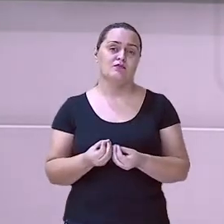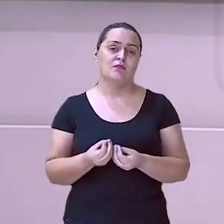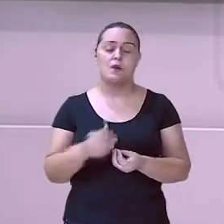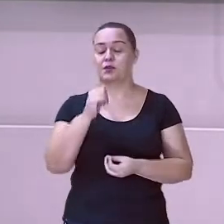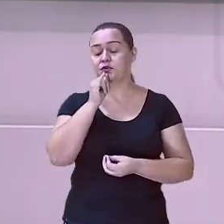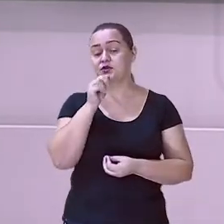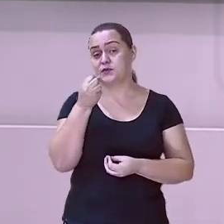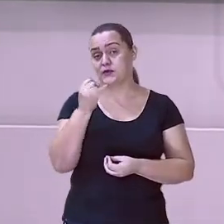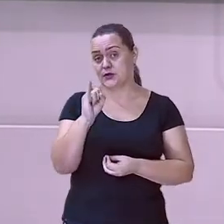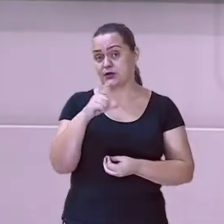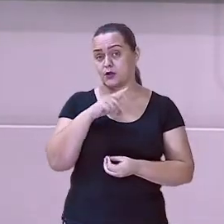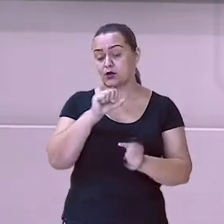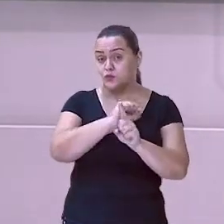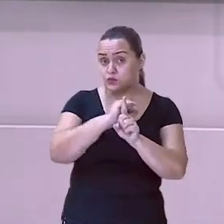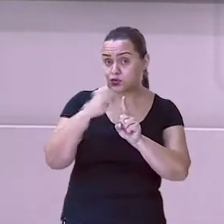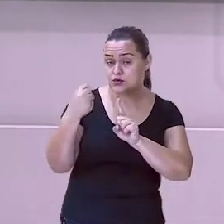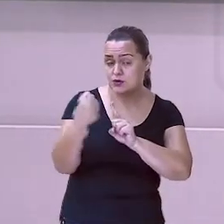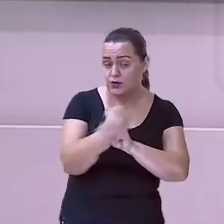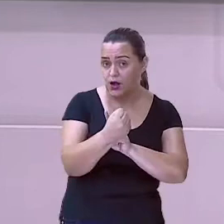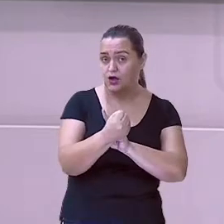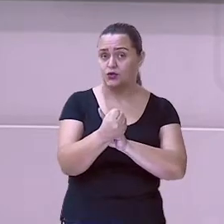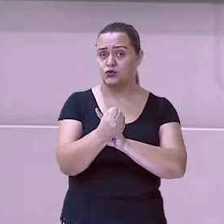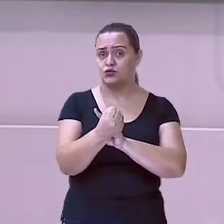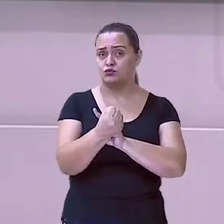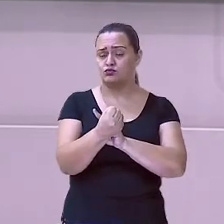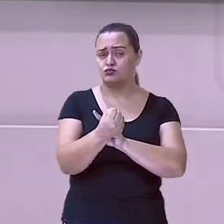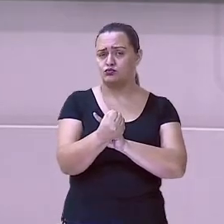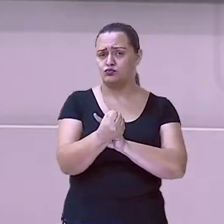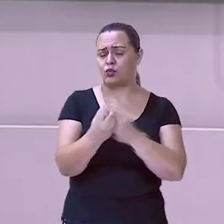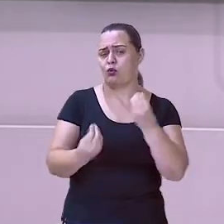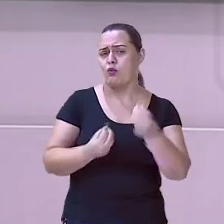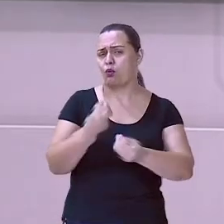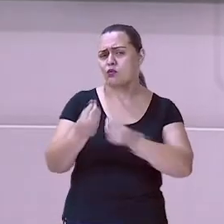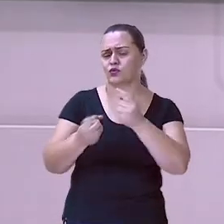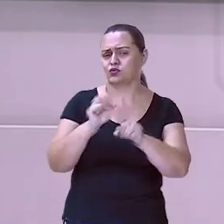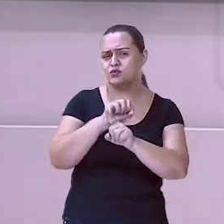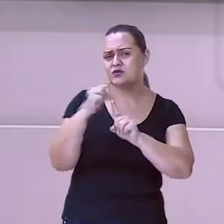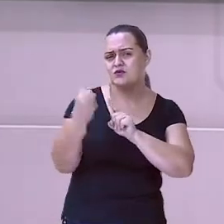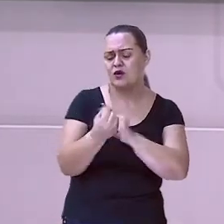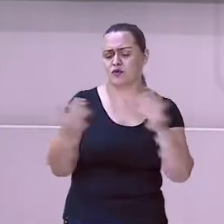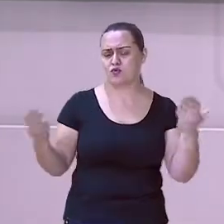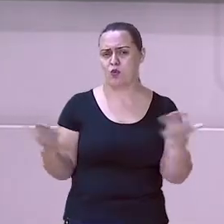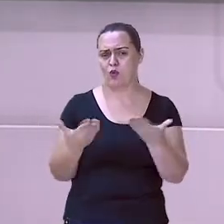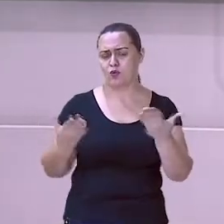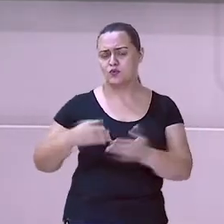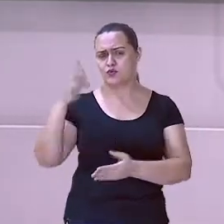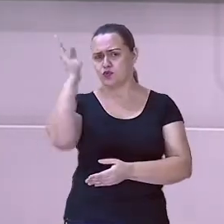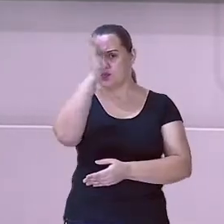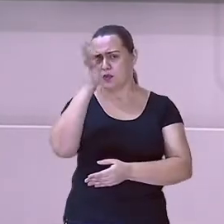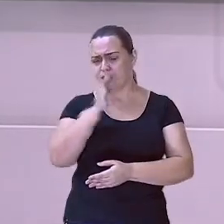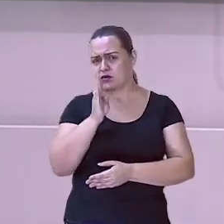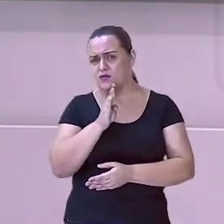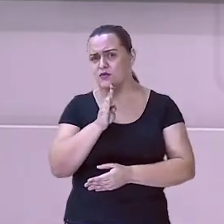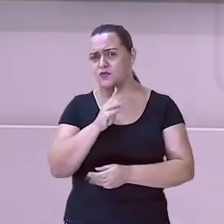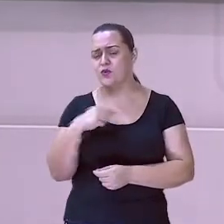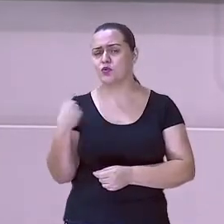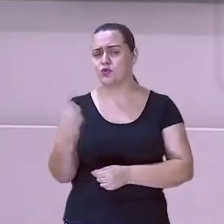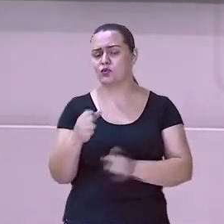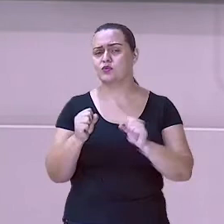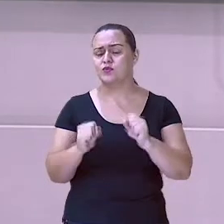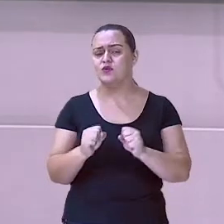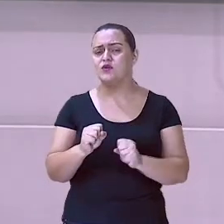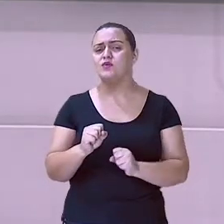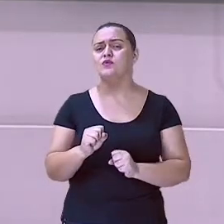está inserida nesse cenário mundial, nós temos que dizer que também